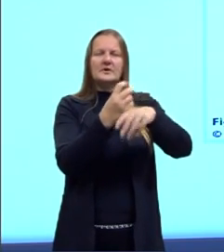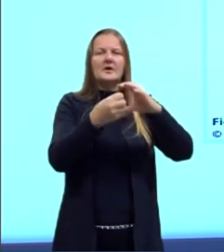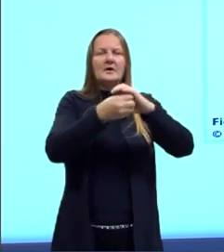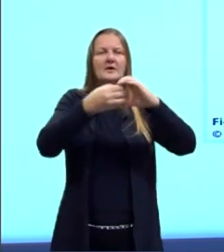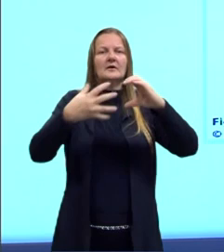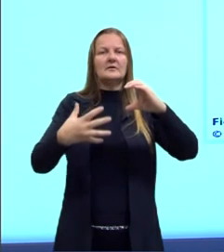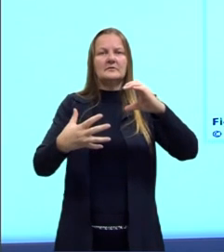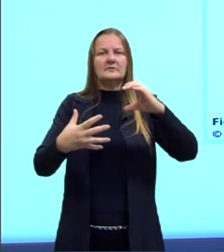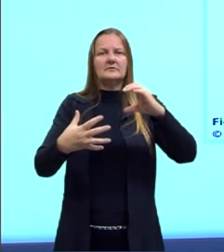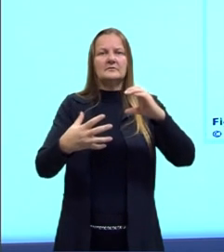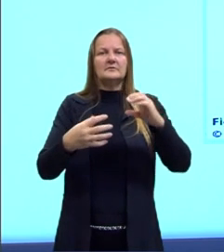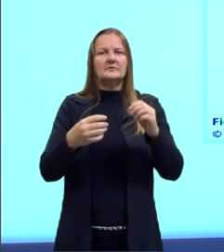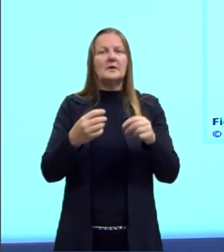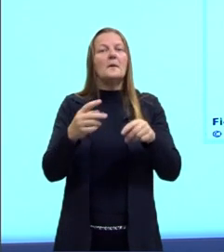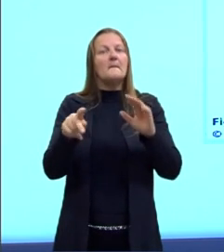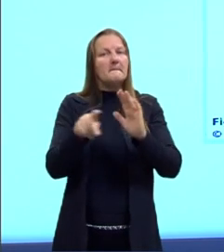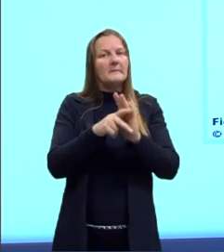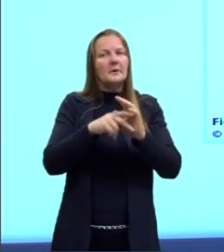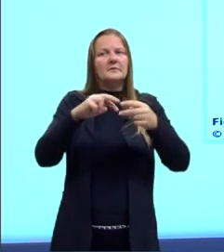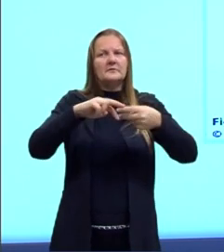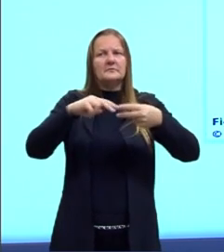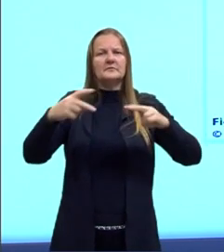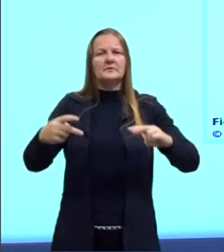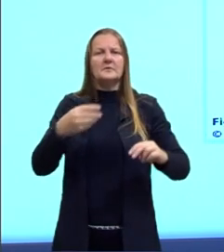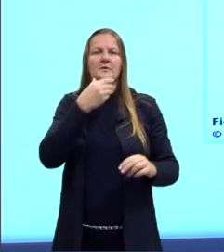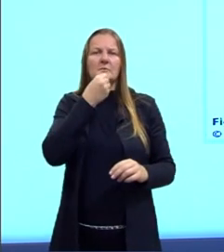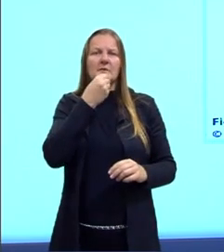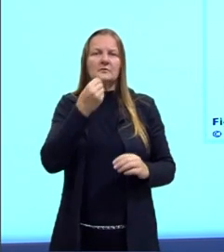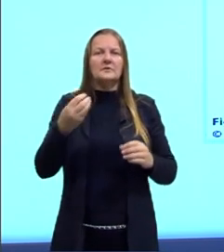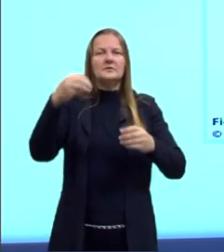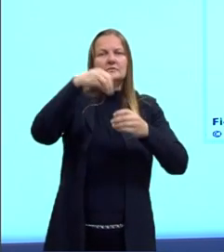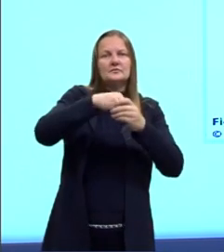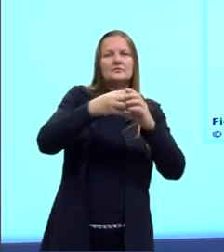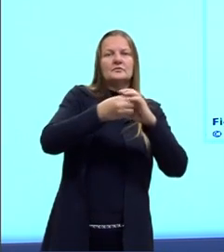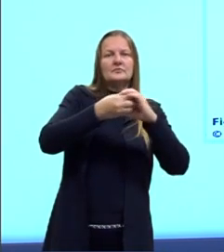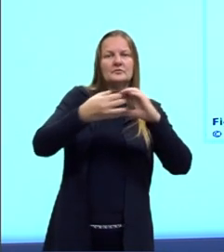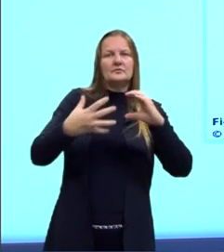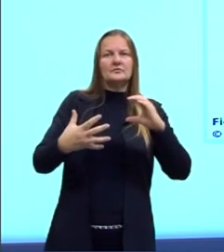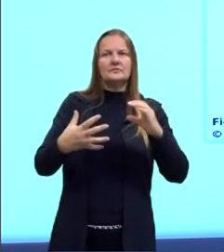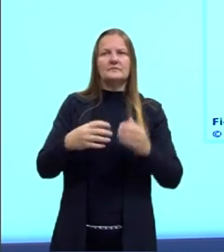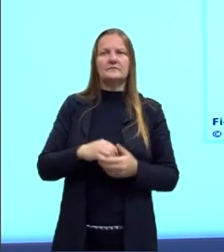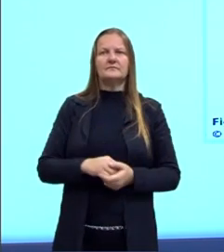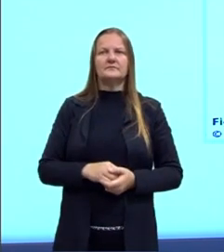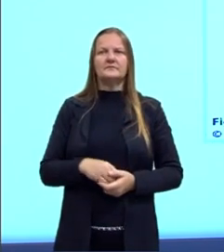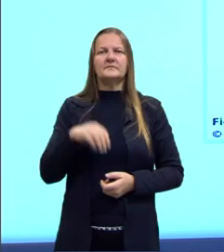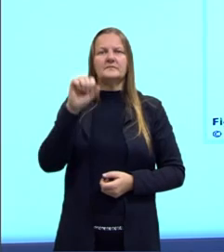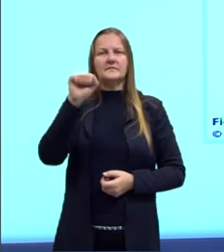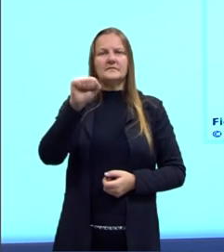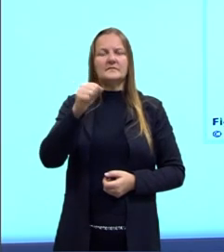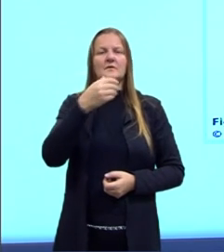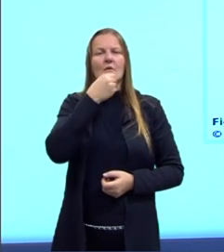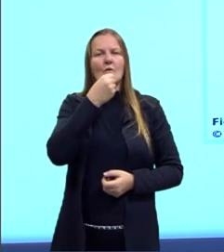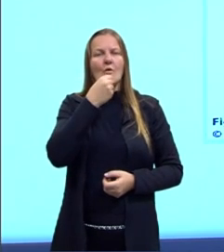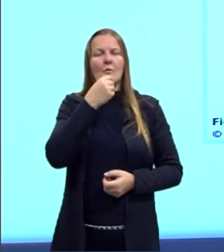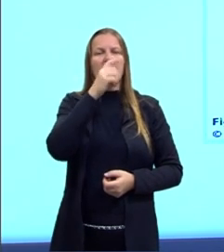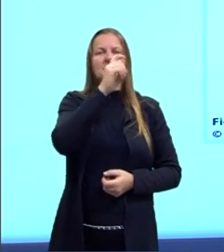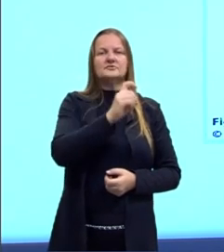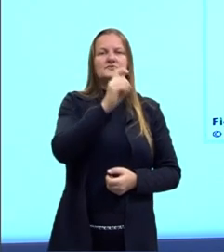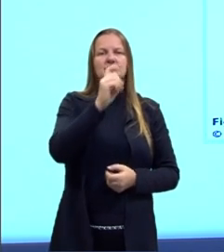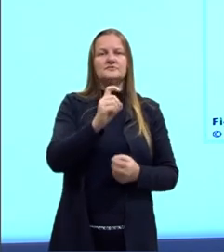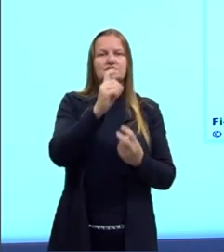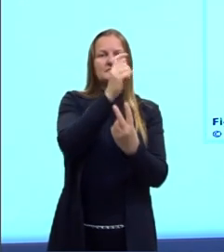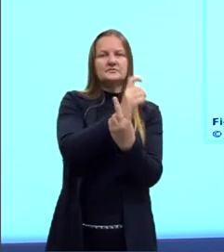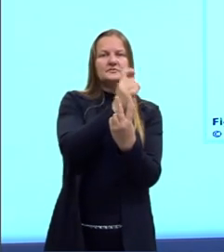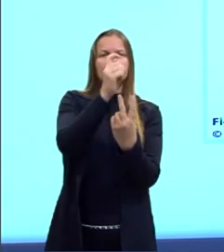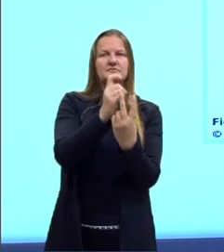características biológicas masculinas Então pode sim um homem certices